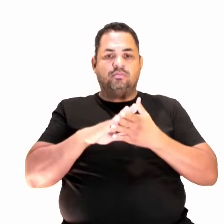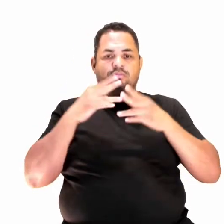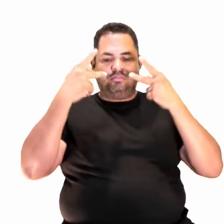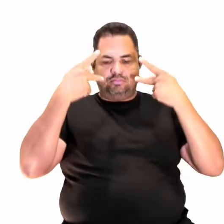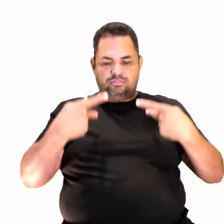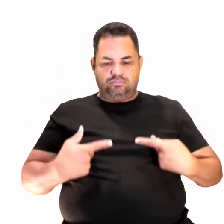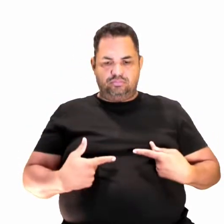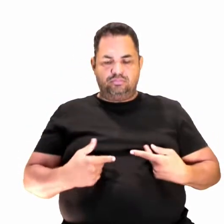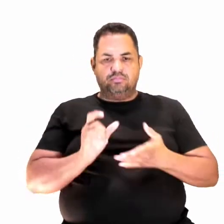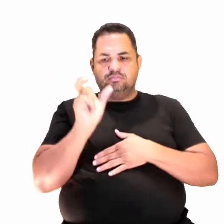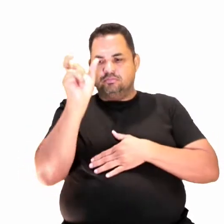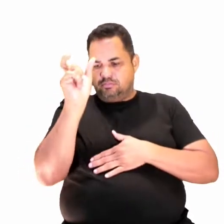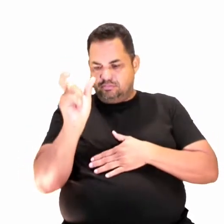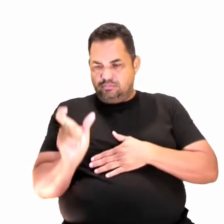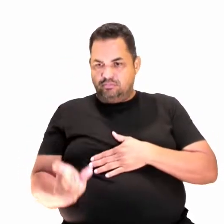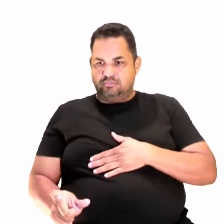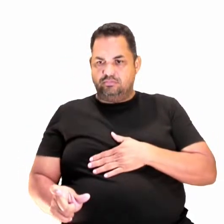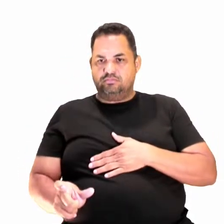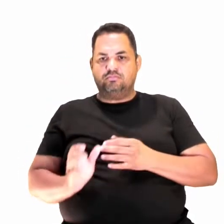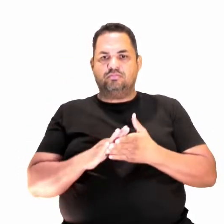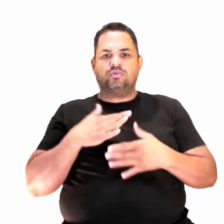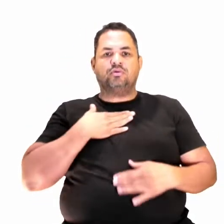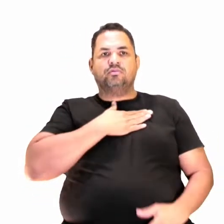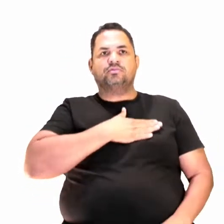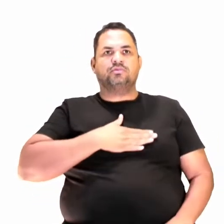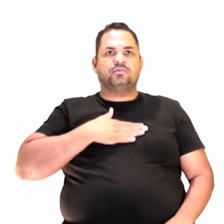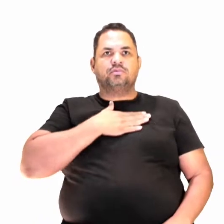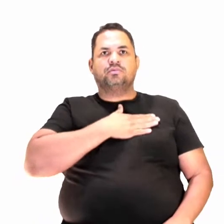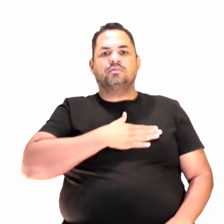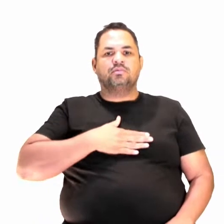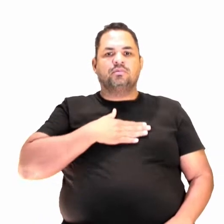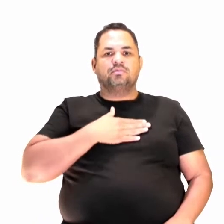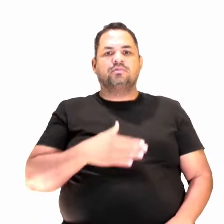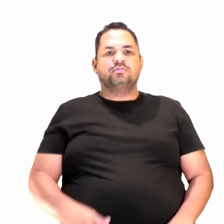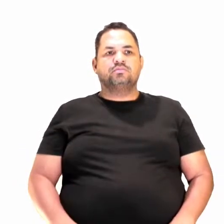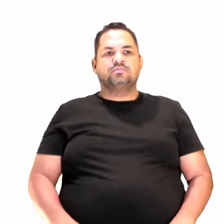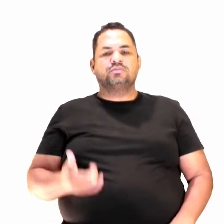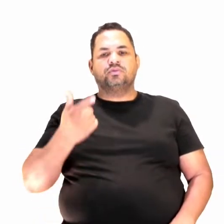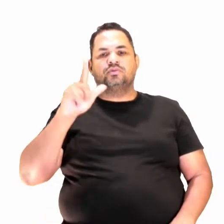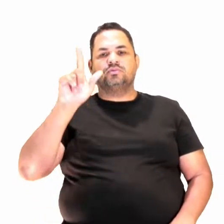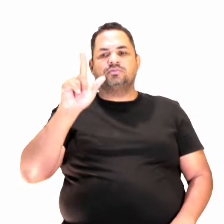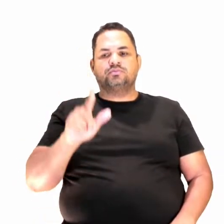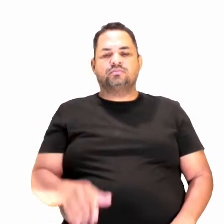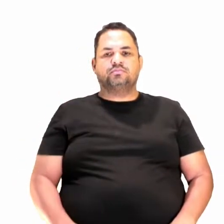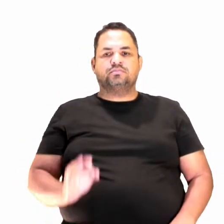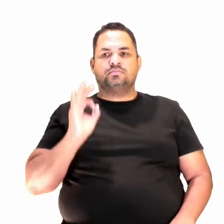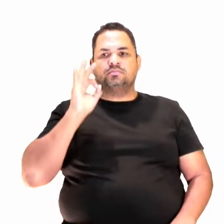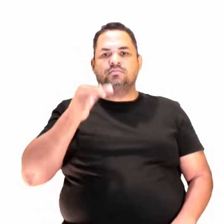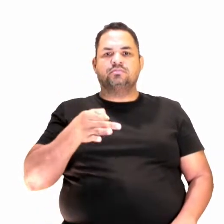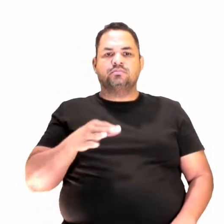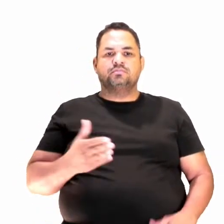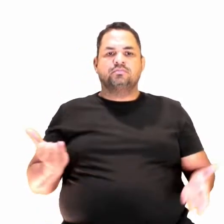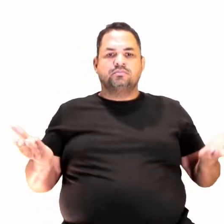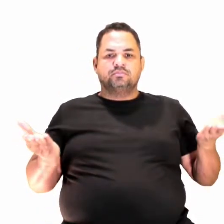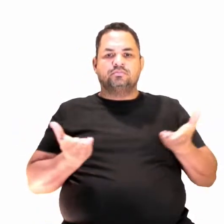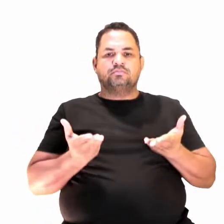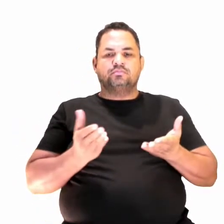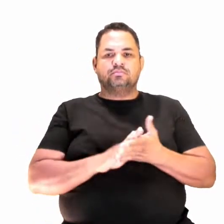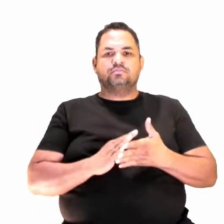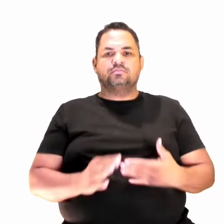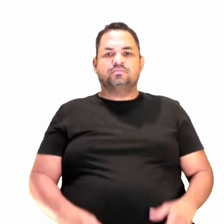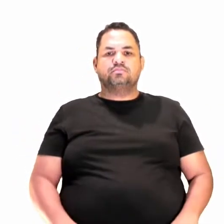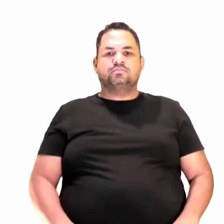fisicamente. Antes de começarmos, toda aula tem uma habilidade e a de hoje você vai participar de processos de produção